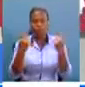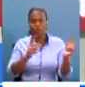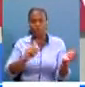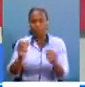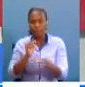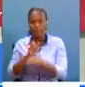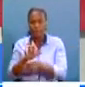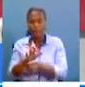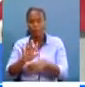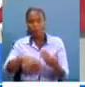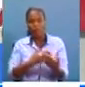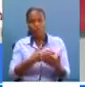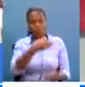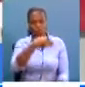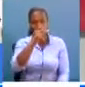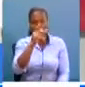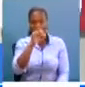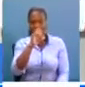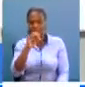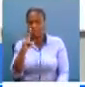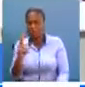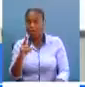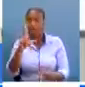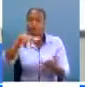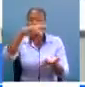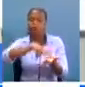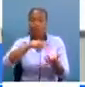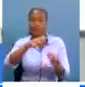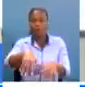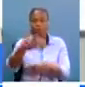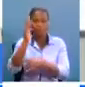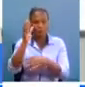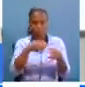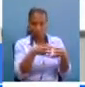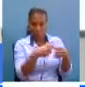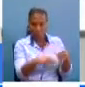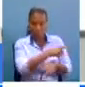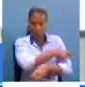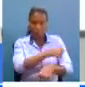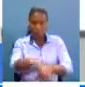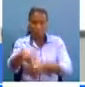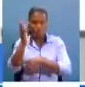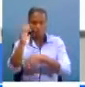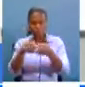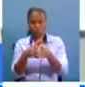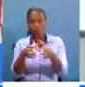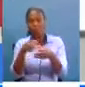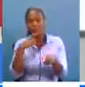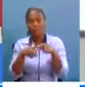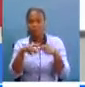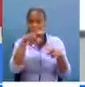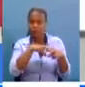de Transportes Marítimos. Proposta pelo PAICV e aprovada pelo Parlamento, a comissão é composta por deputados de todos os partidos